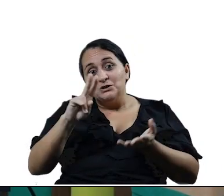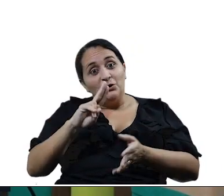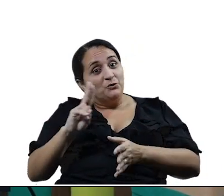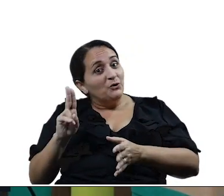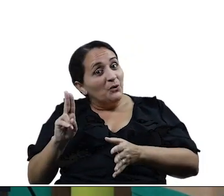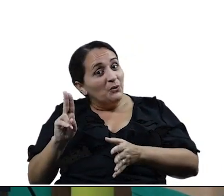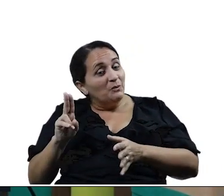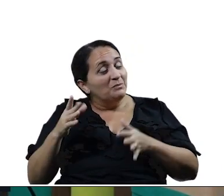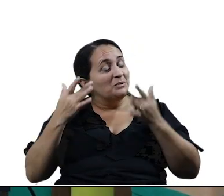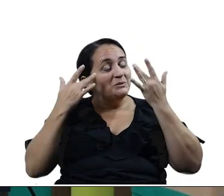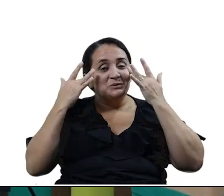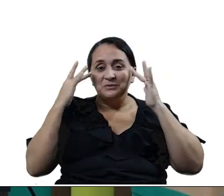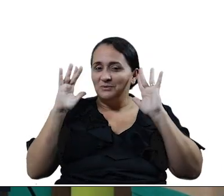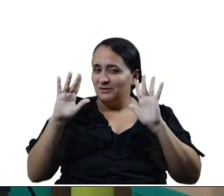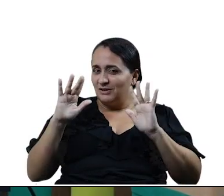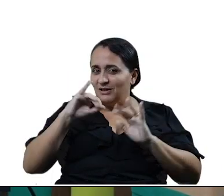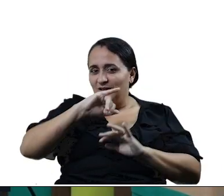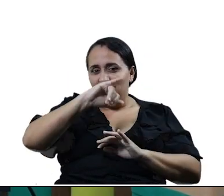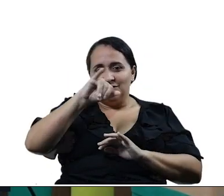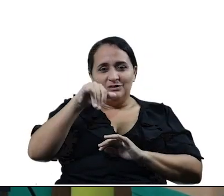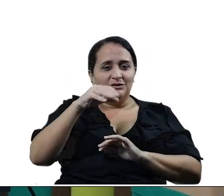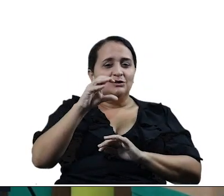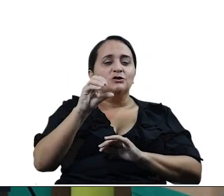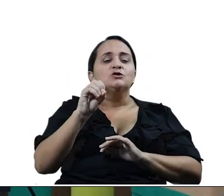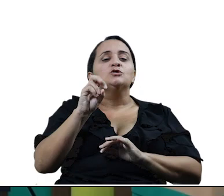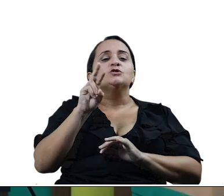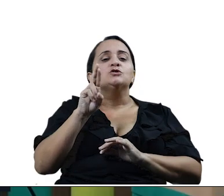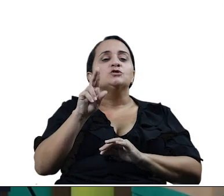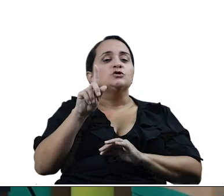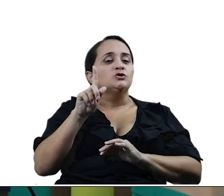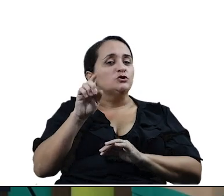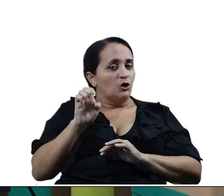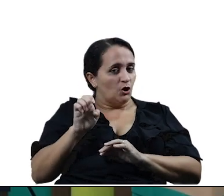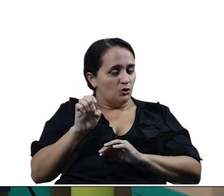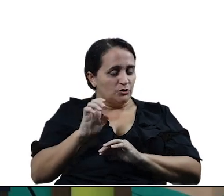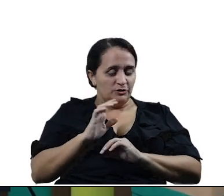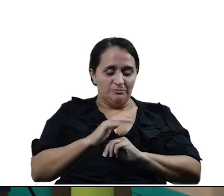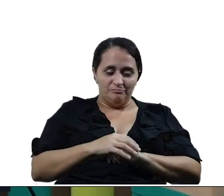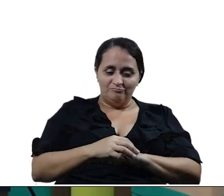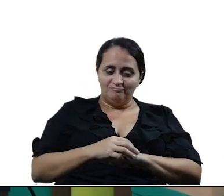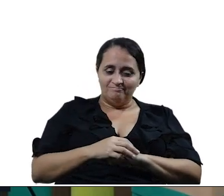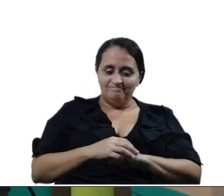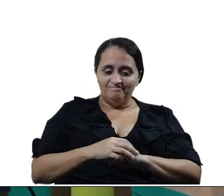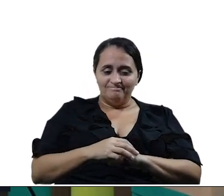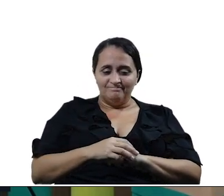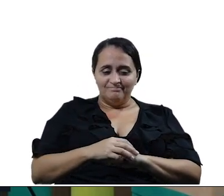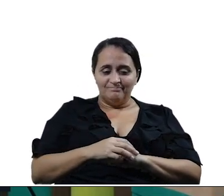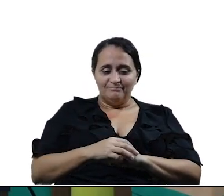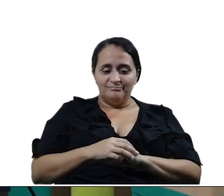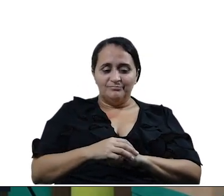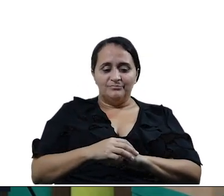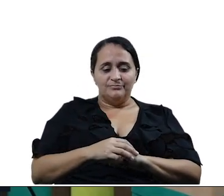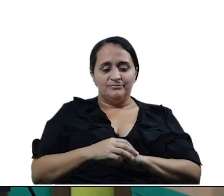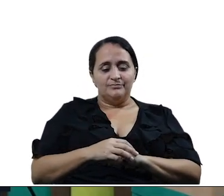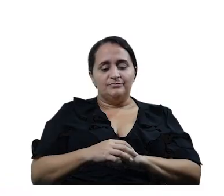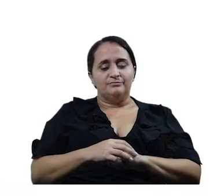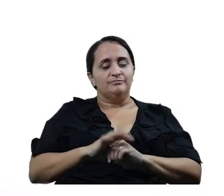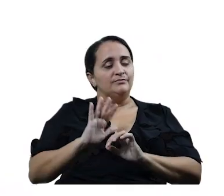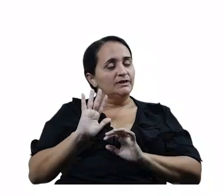você será um personagem das nossas aulas de matemática, tá bom? Então, vamos ver a situação